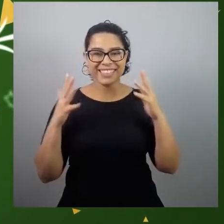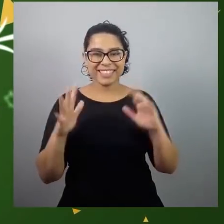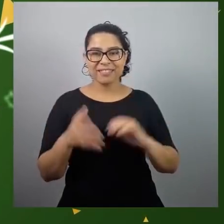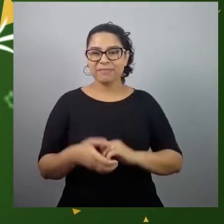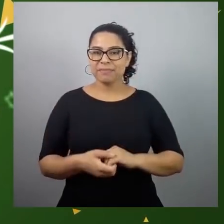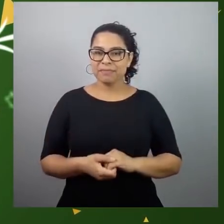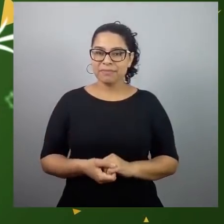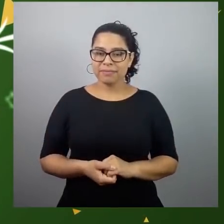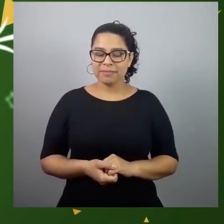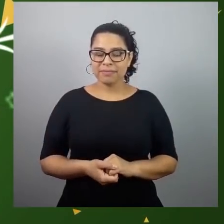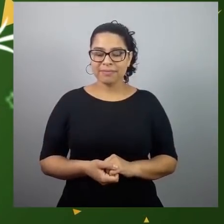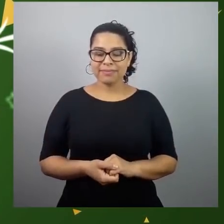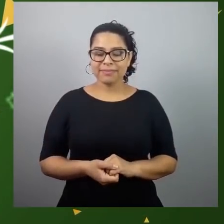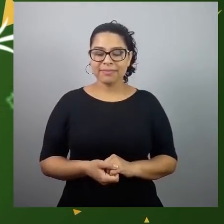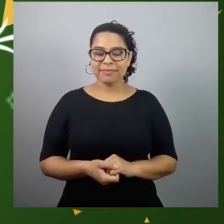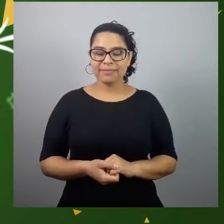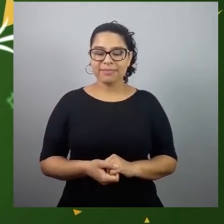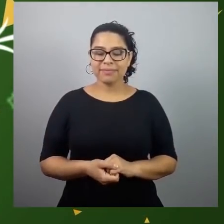Ei!